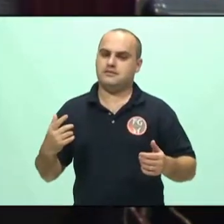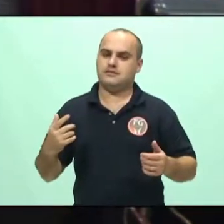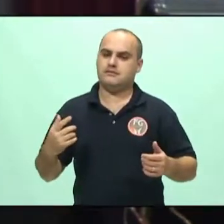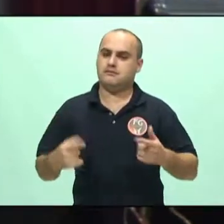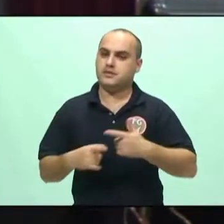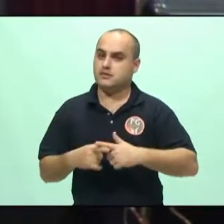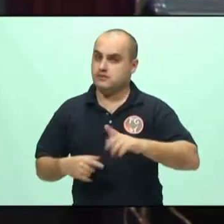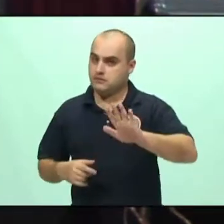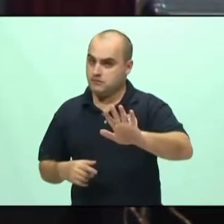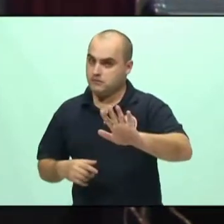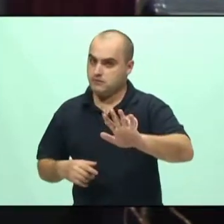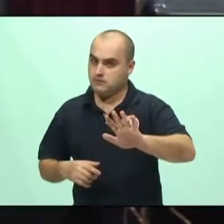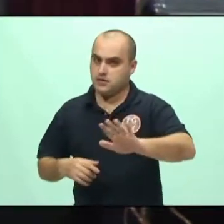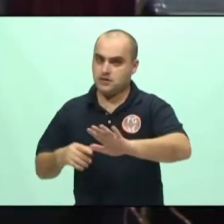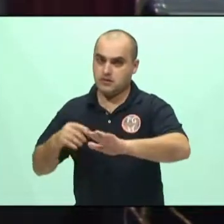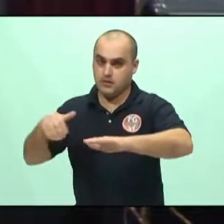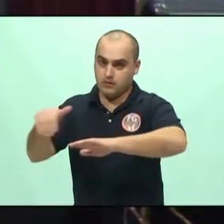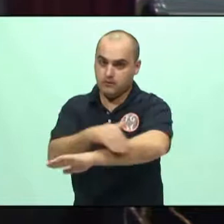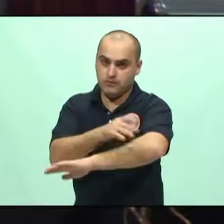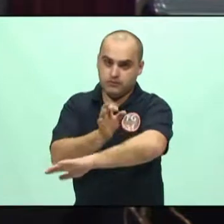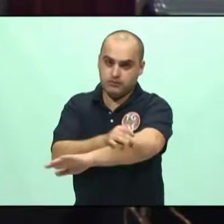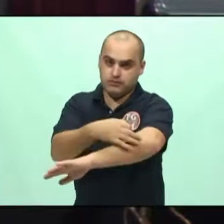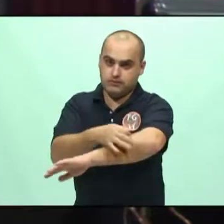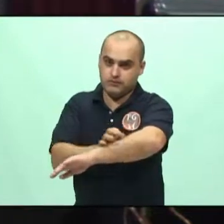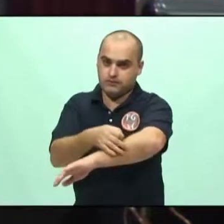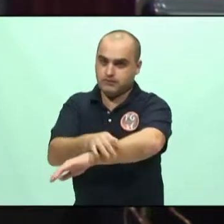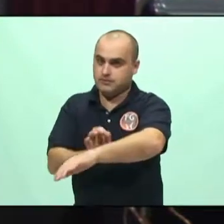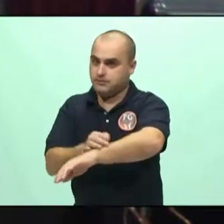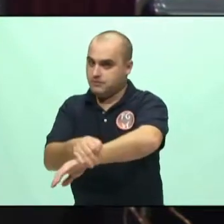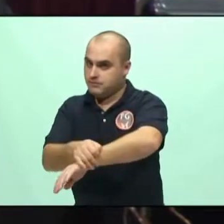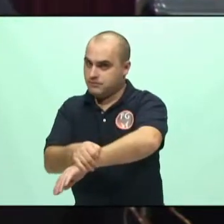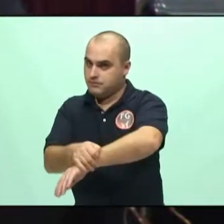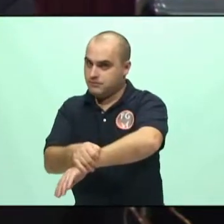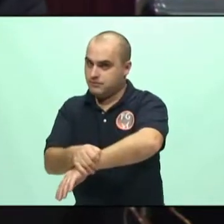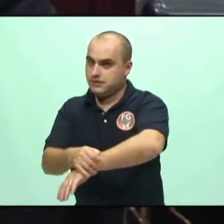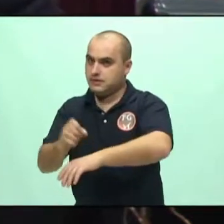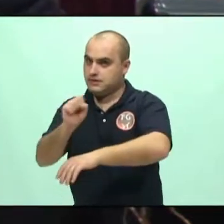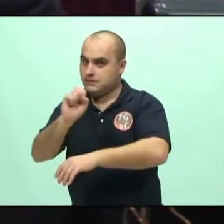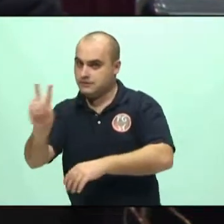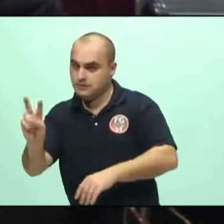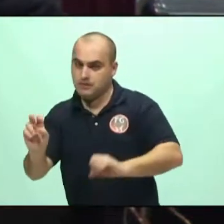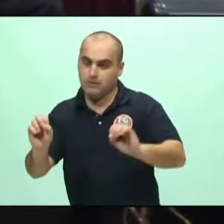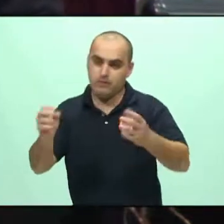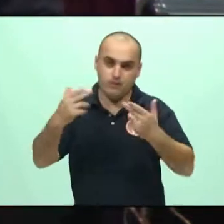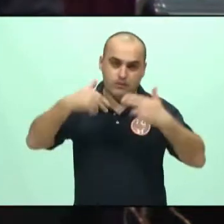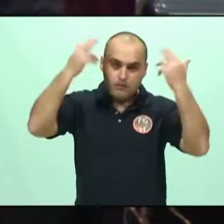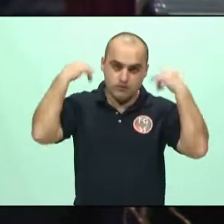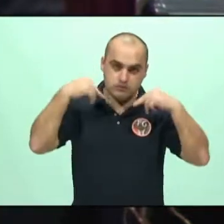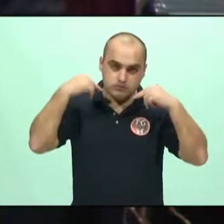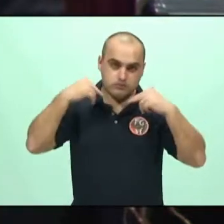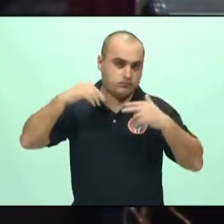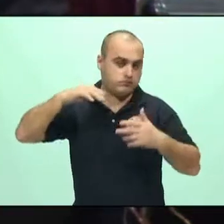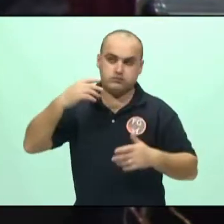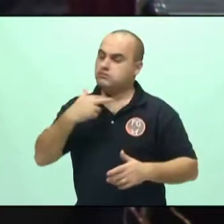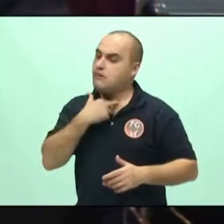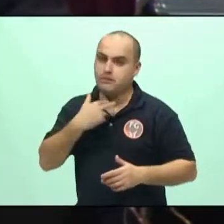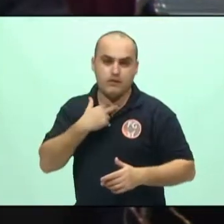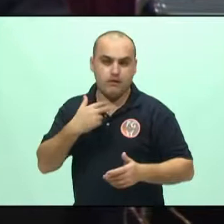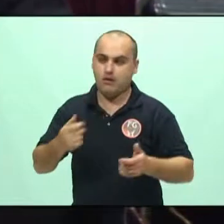o calçamento as ruas de calçamento do São Vicente é de Cordeiros elas estão Praticamente em